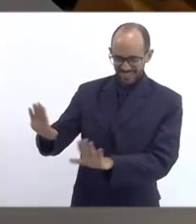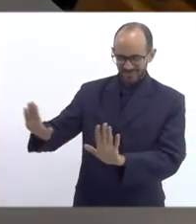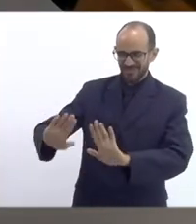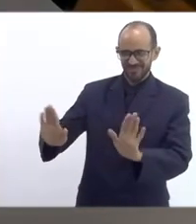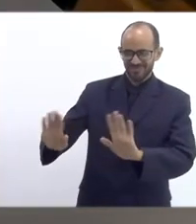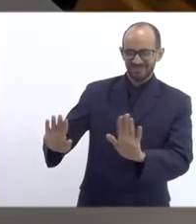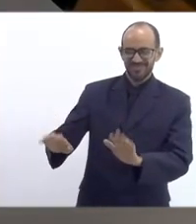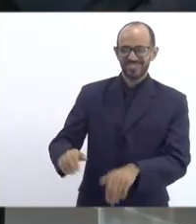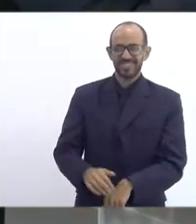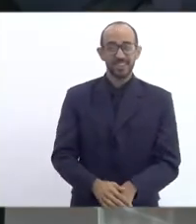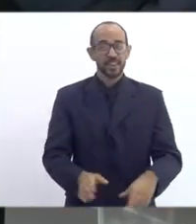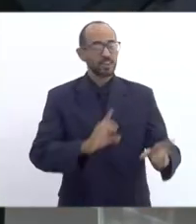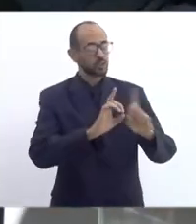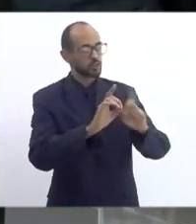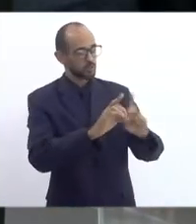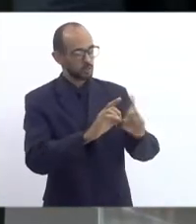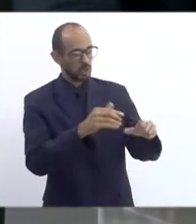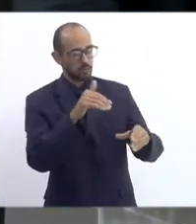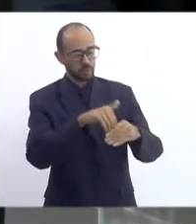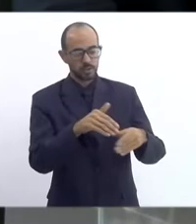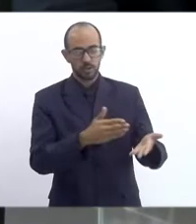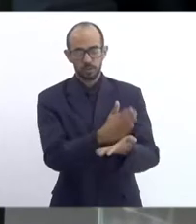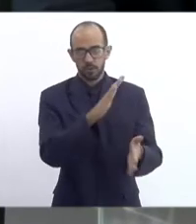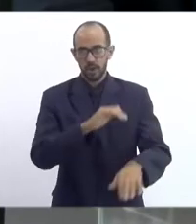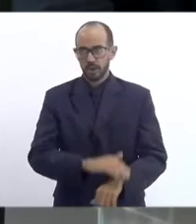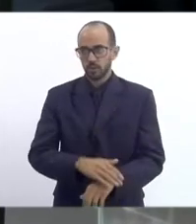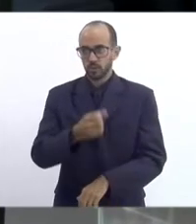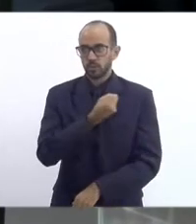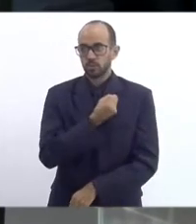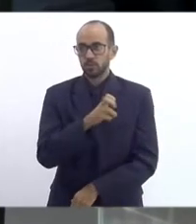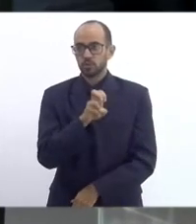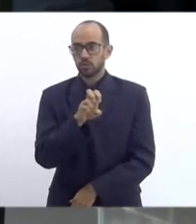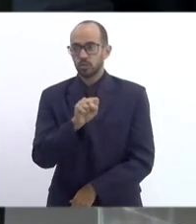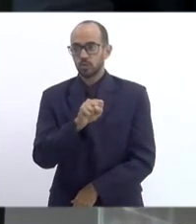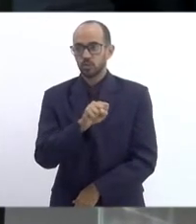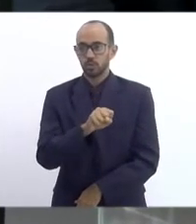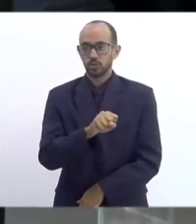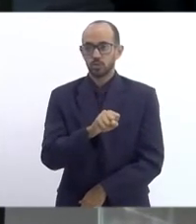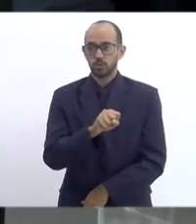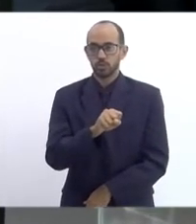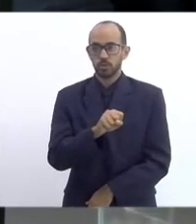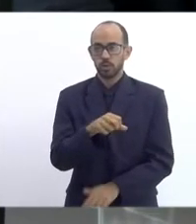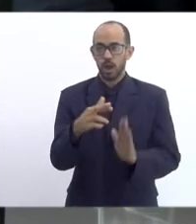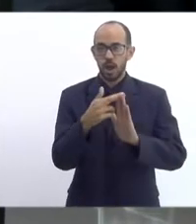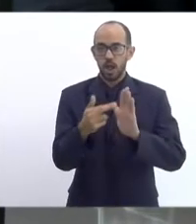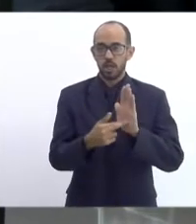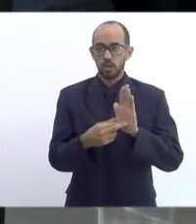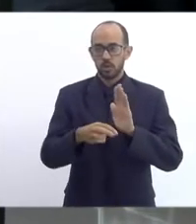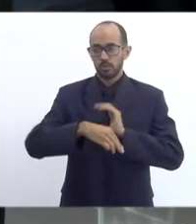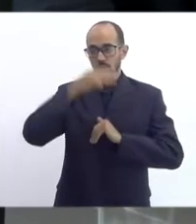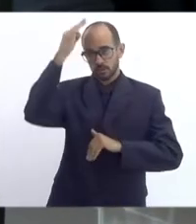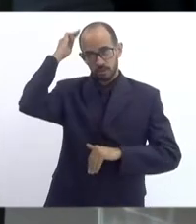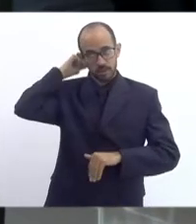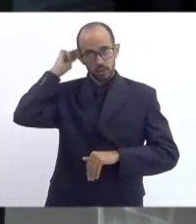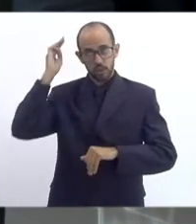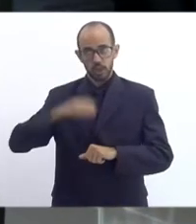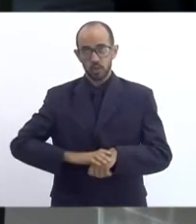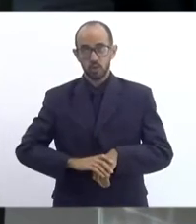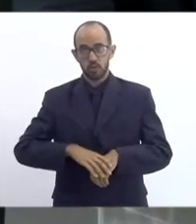Em discussão e votação aprovada. 58. Relator, deputado Márcio Pacheco. Projeto de